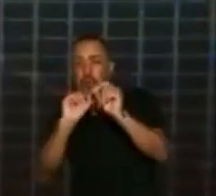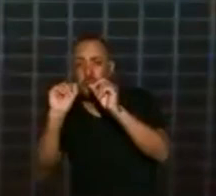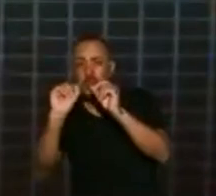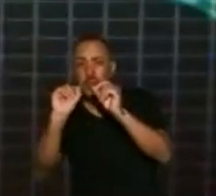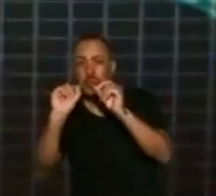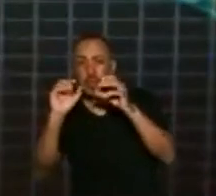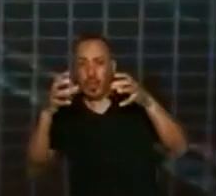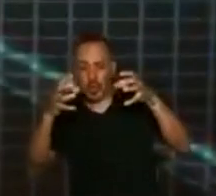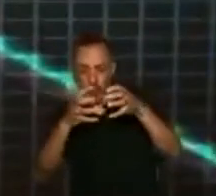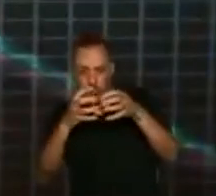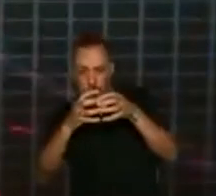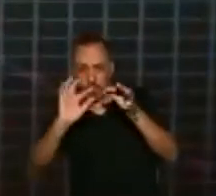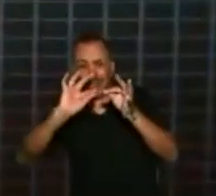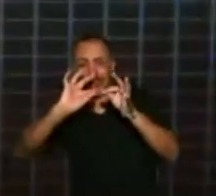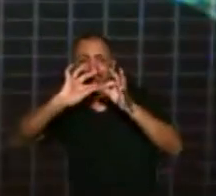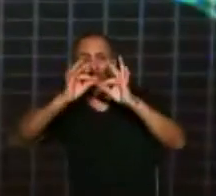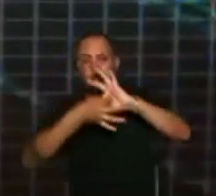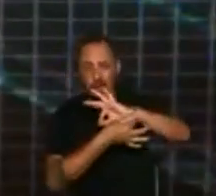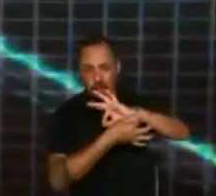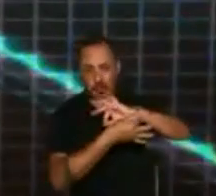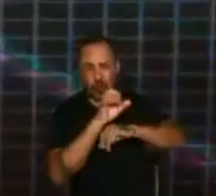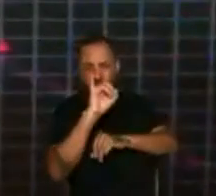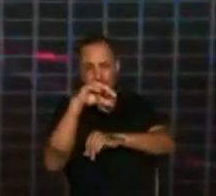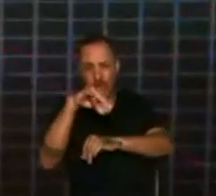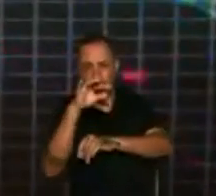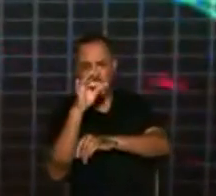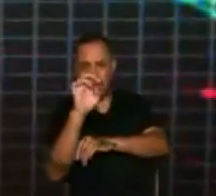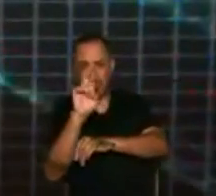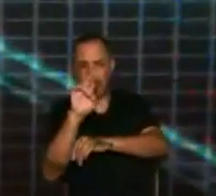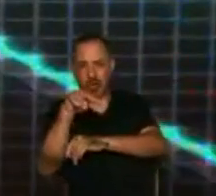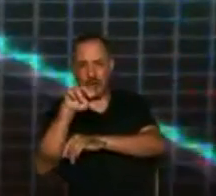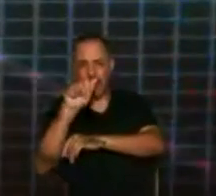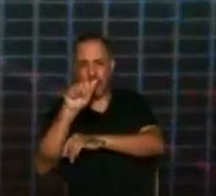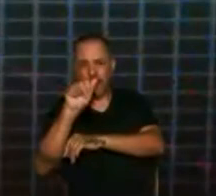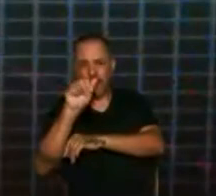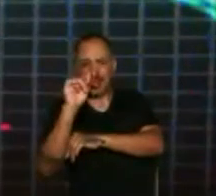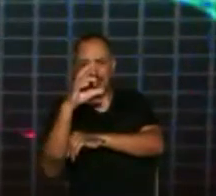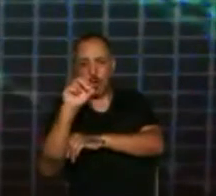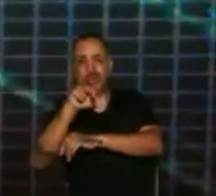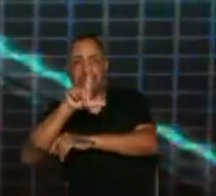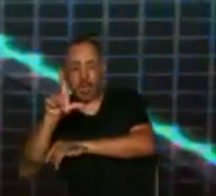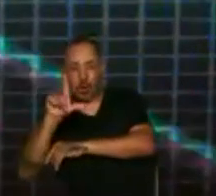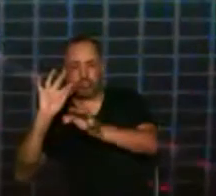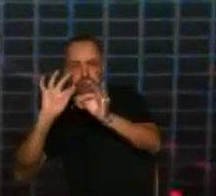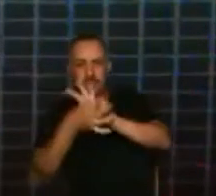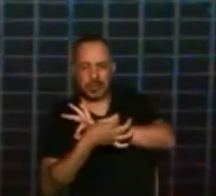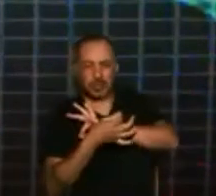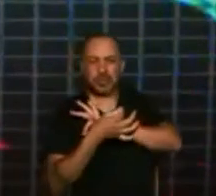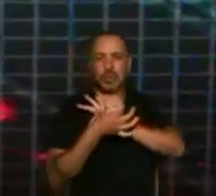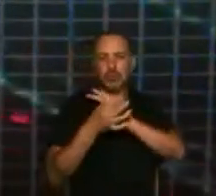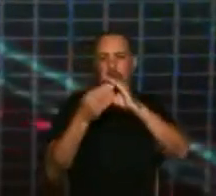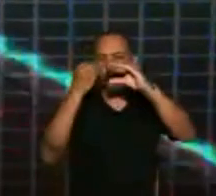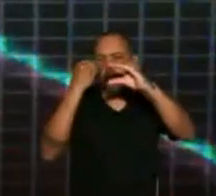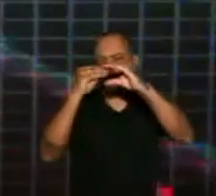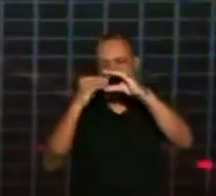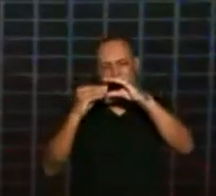tem. Obrigado, inclusive, para todo mundo que está aqui nos comentários. Legal, todo mundo, enfim, respondeu, maravilhoso. Curso de